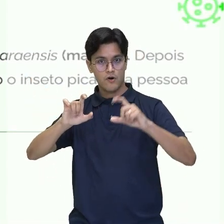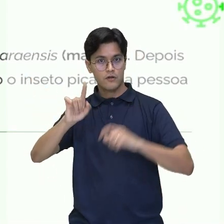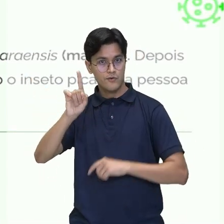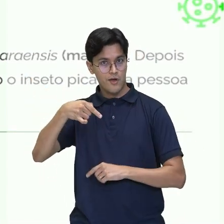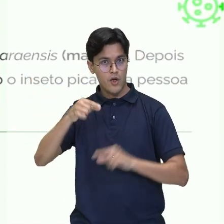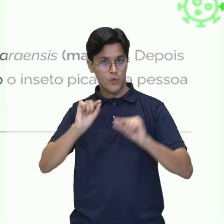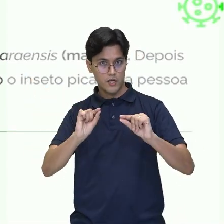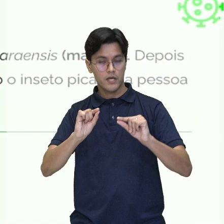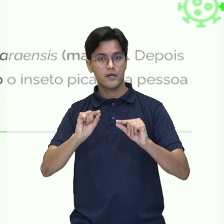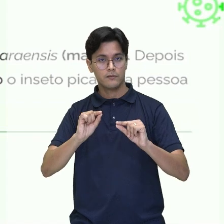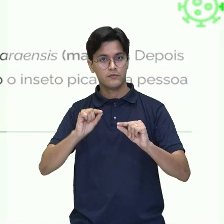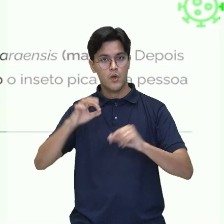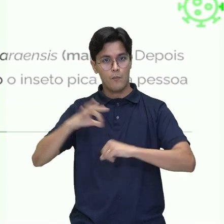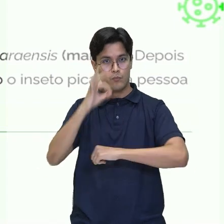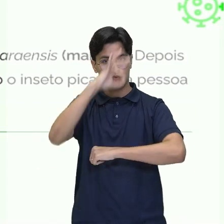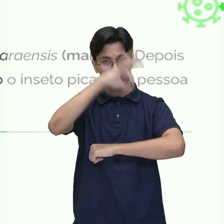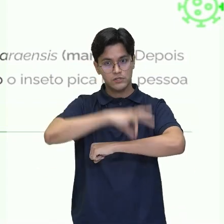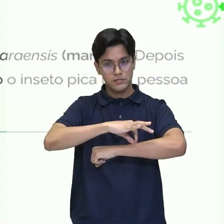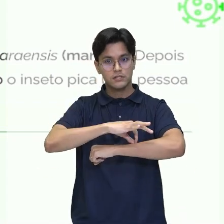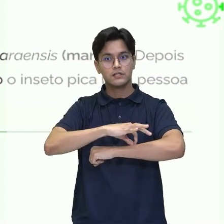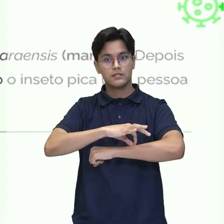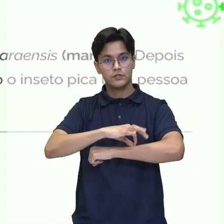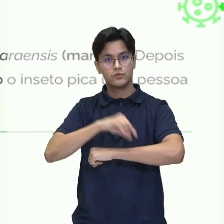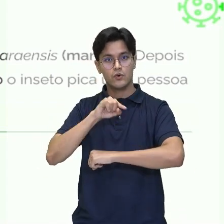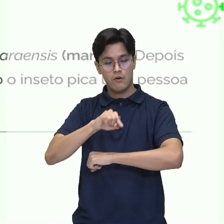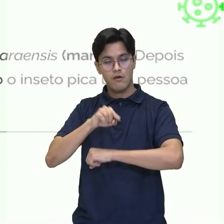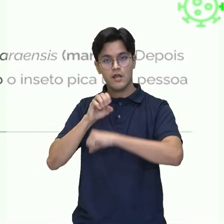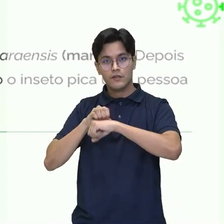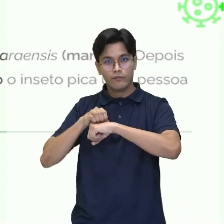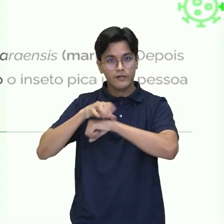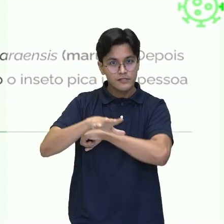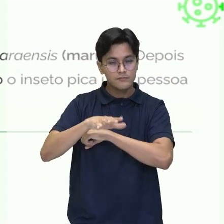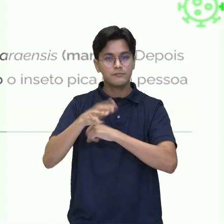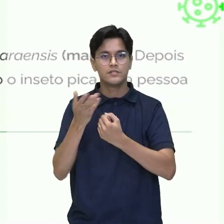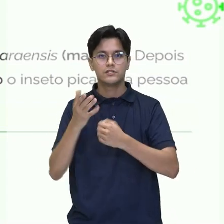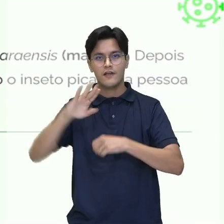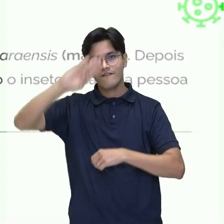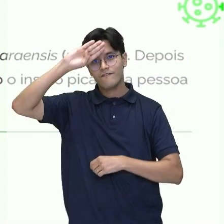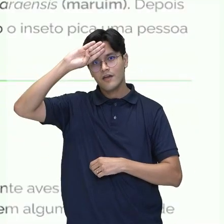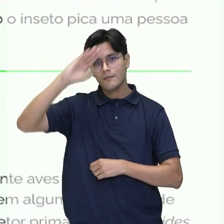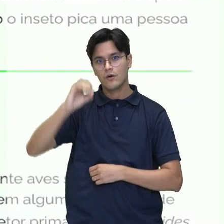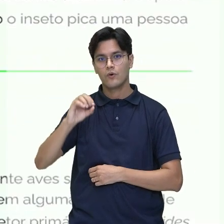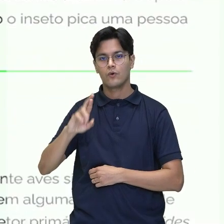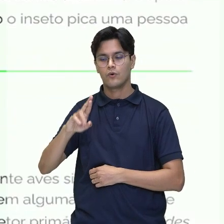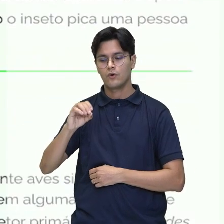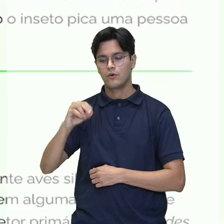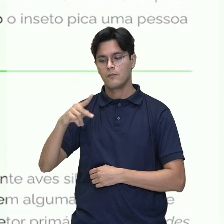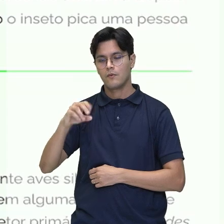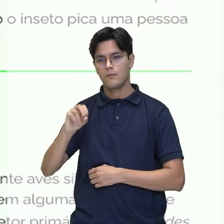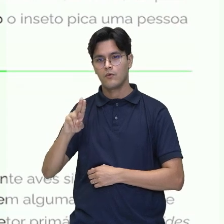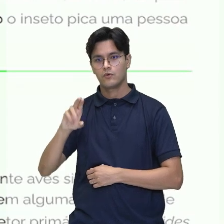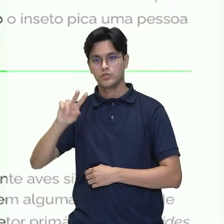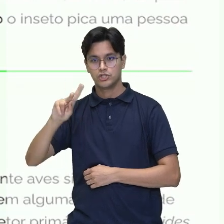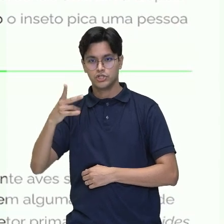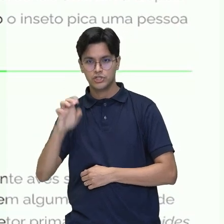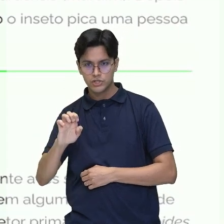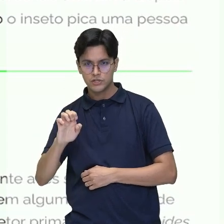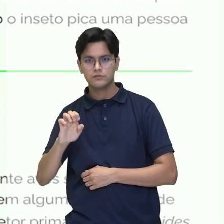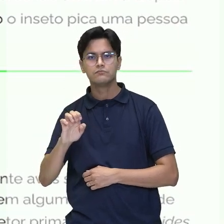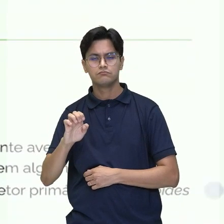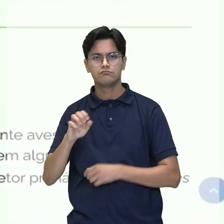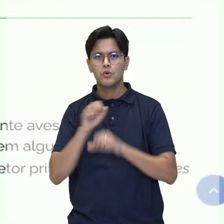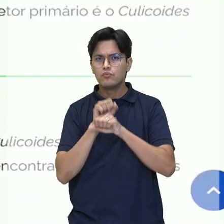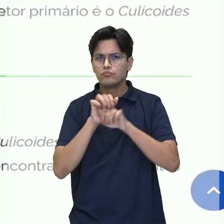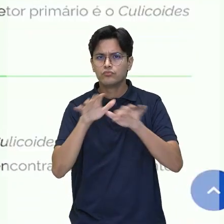que transmite, então, a febre oropouche, que é causada pelo vírus, né? A transmissão da oropouche é feita por